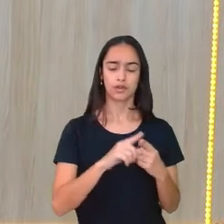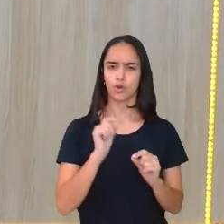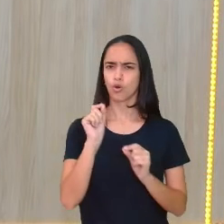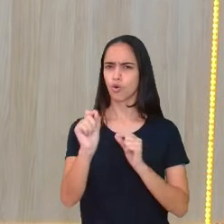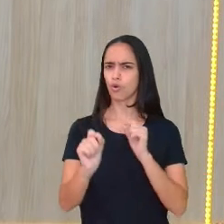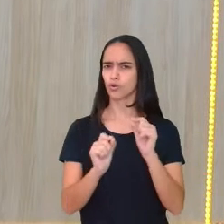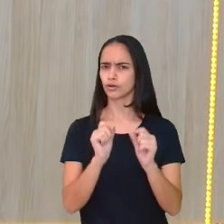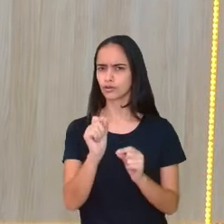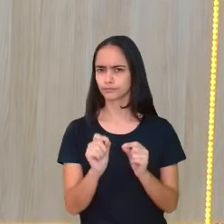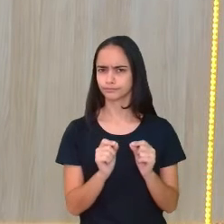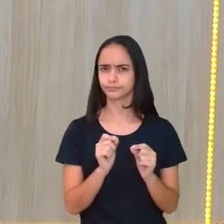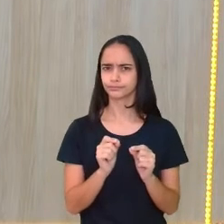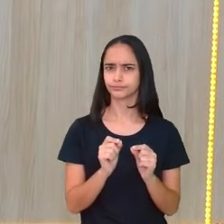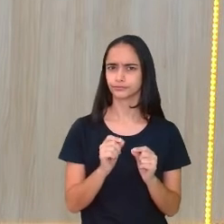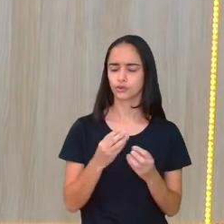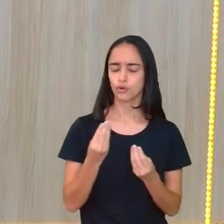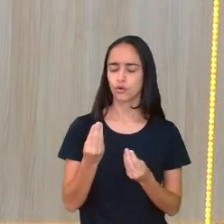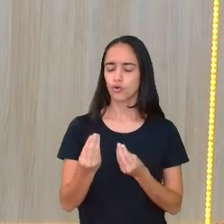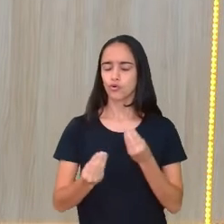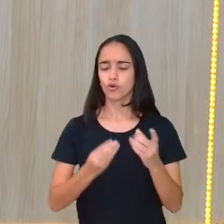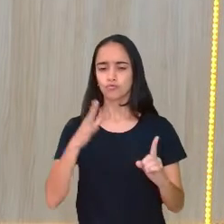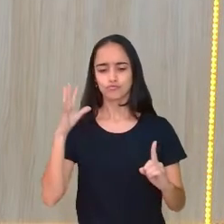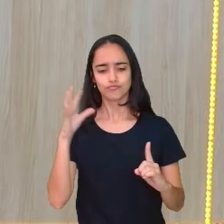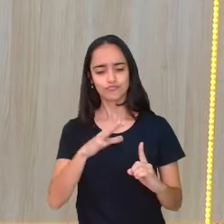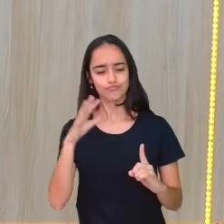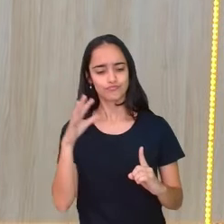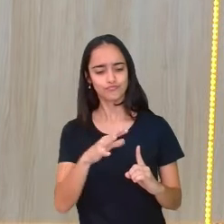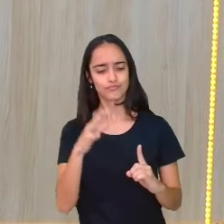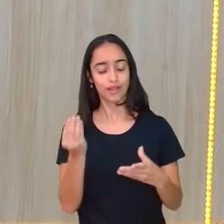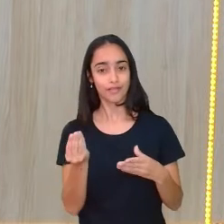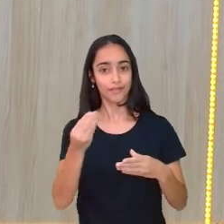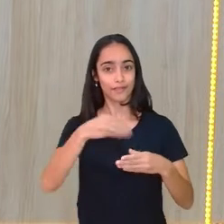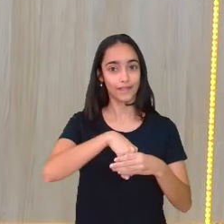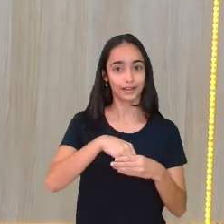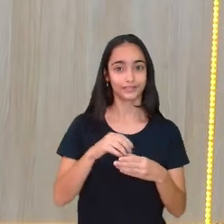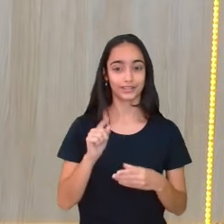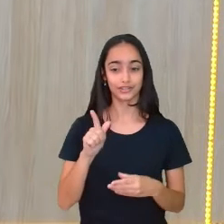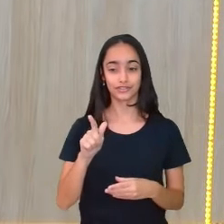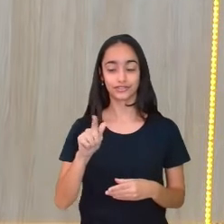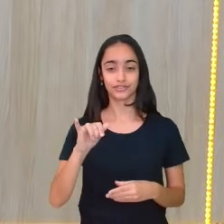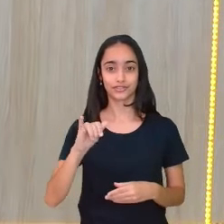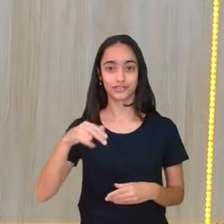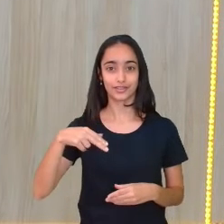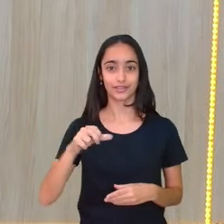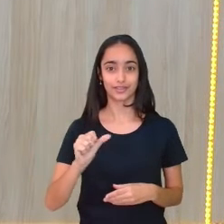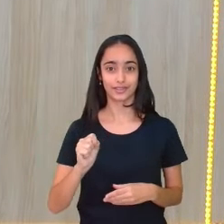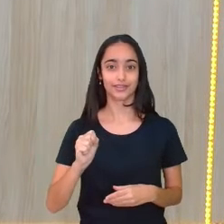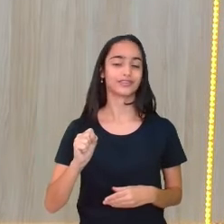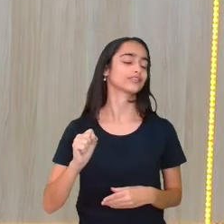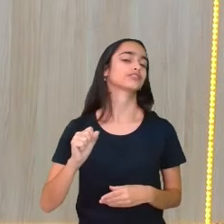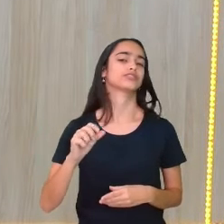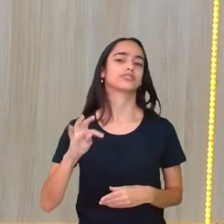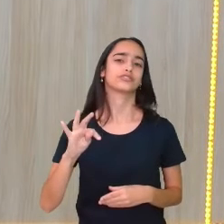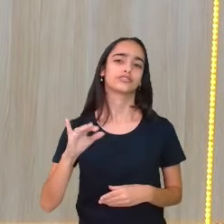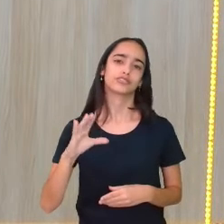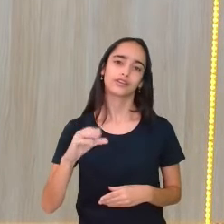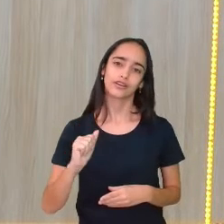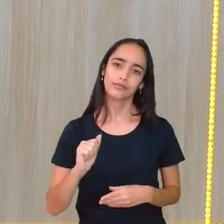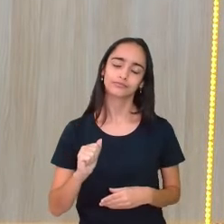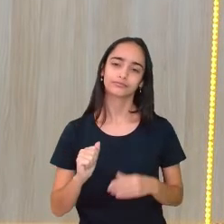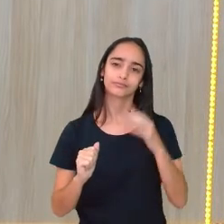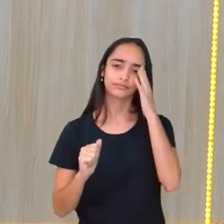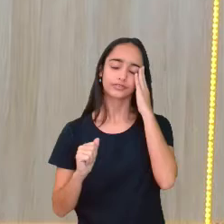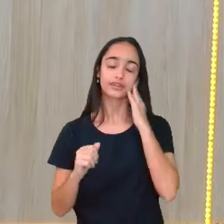eles influenciam dentro da ginástica, mas não somente dentro da ginástica, né? Quando a gente fala